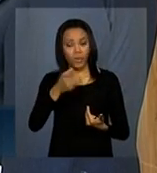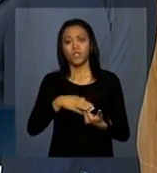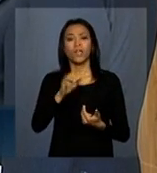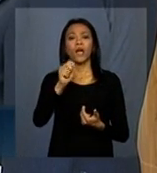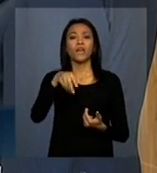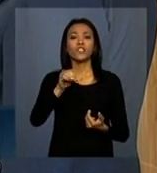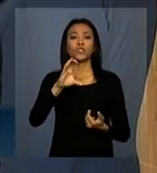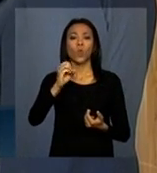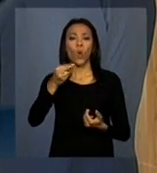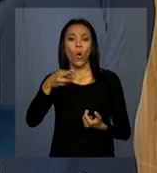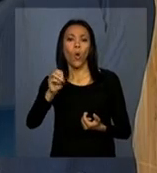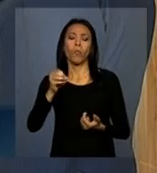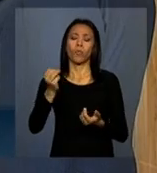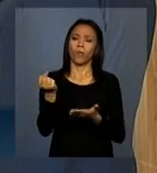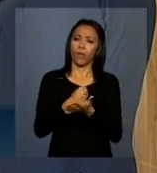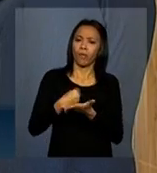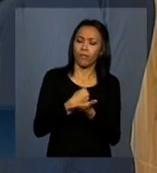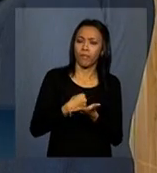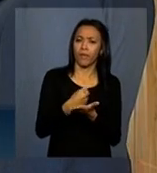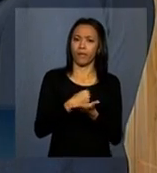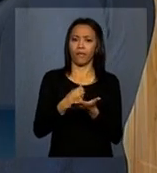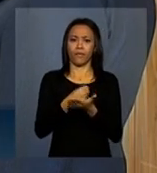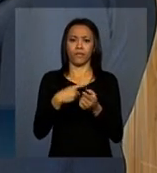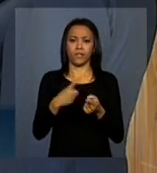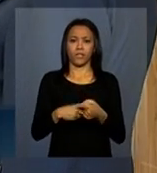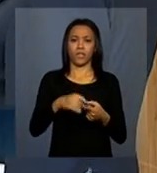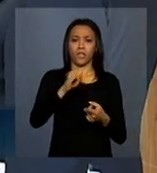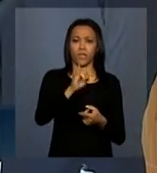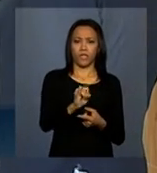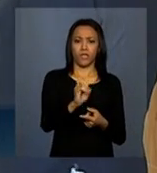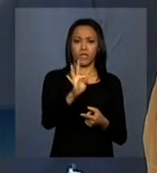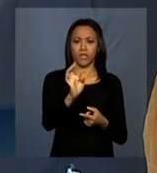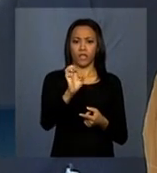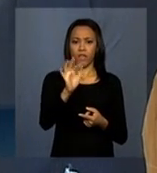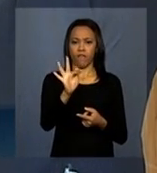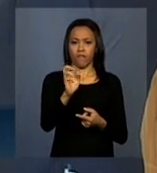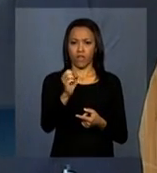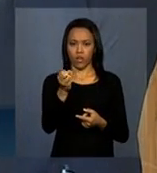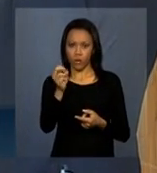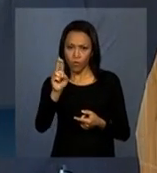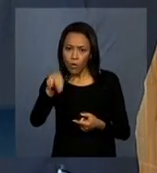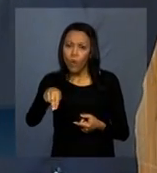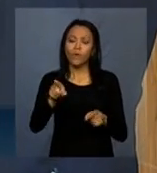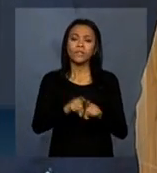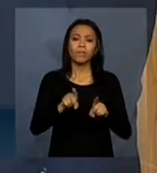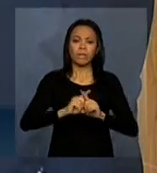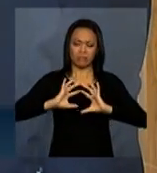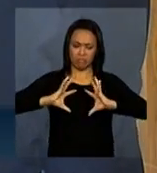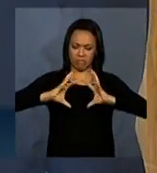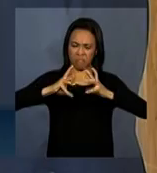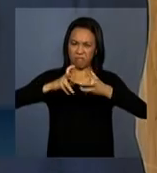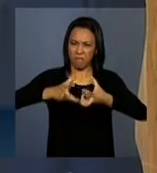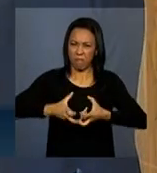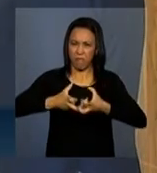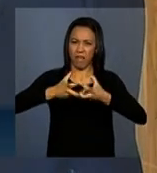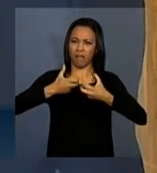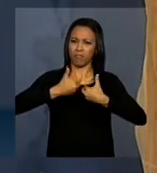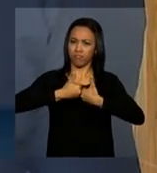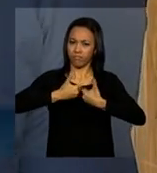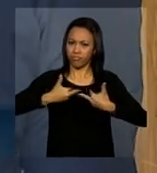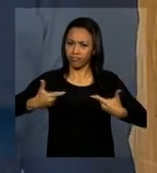humanos, medicamentos como interferon, e também máquinas mecânicas,